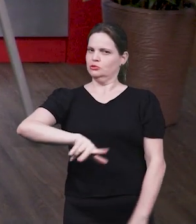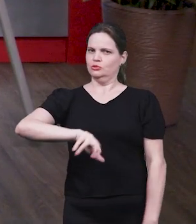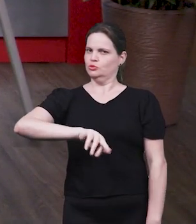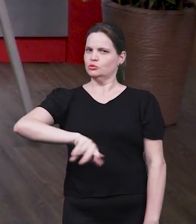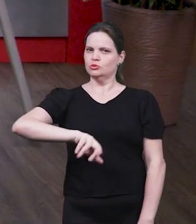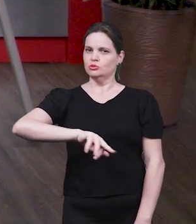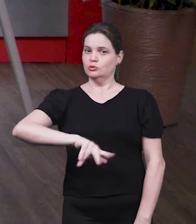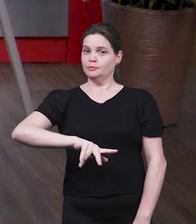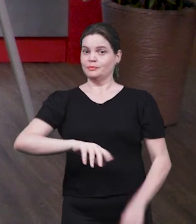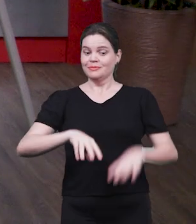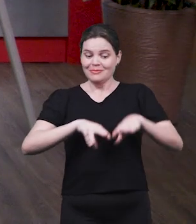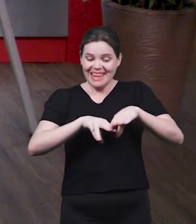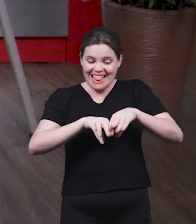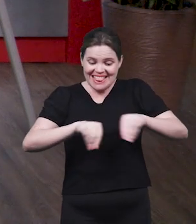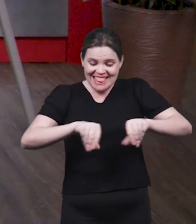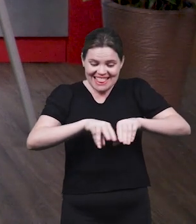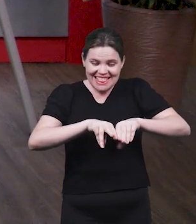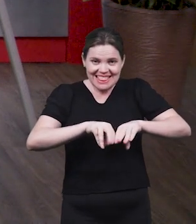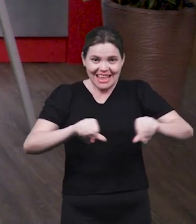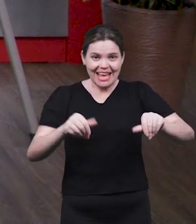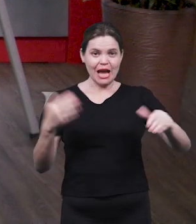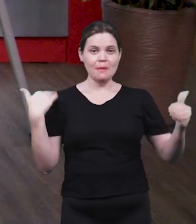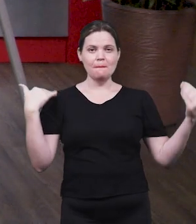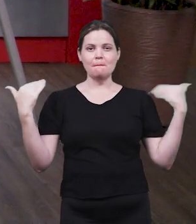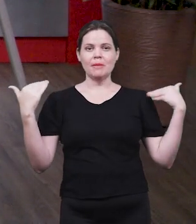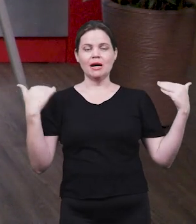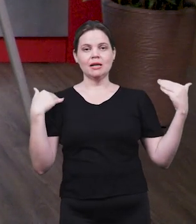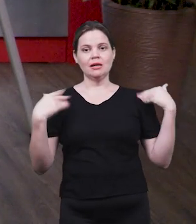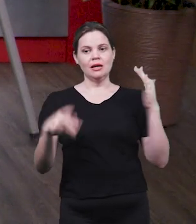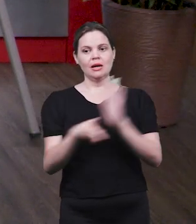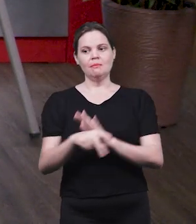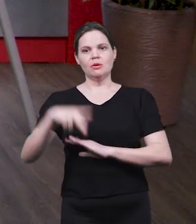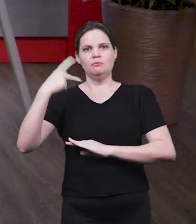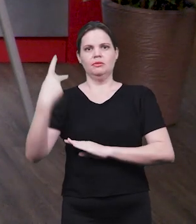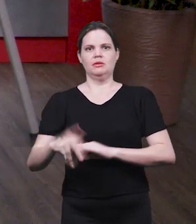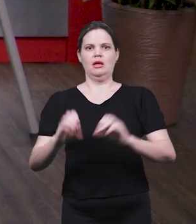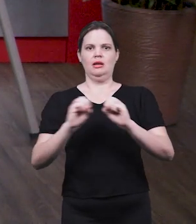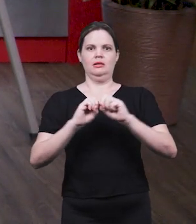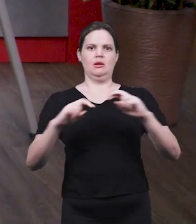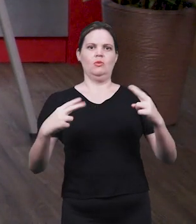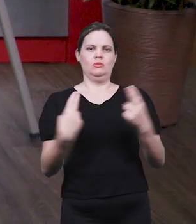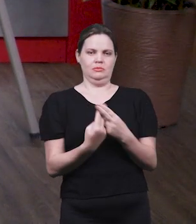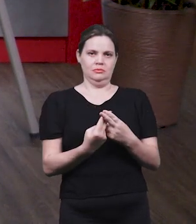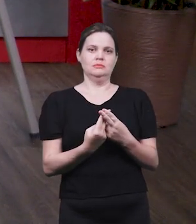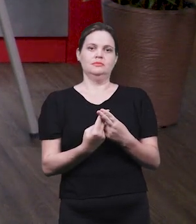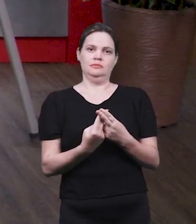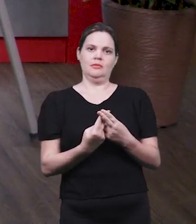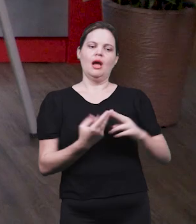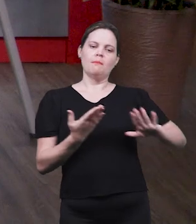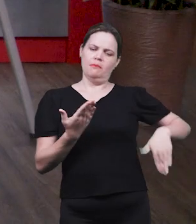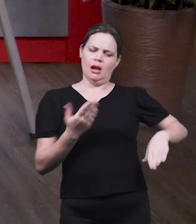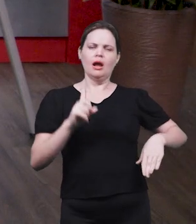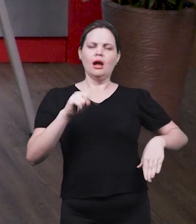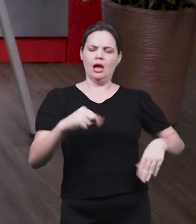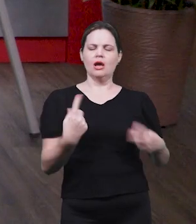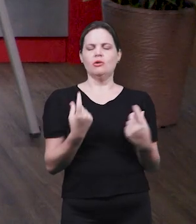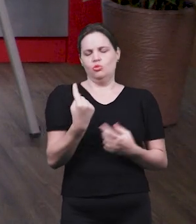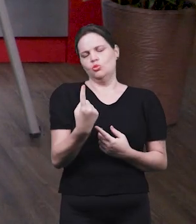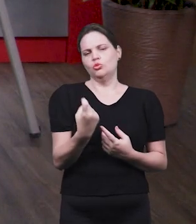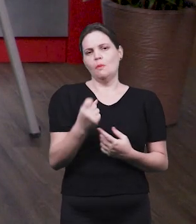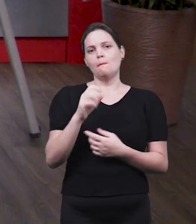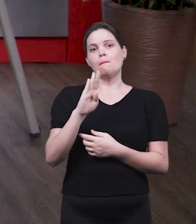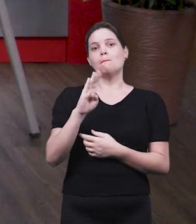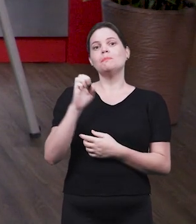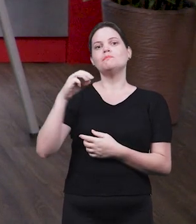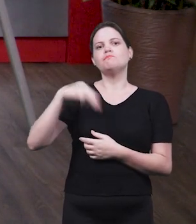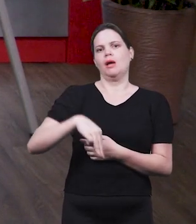Os terrenos de Marinha são bens públicos da União, né? A praia também é um bem público, mas a